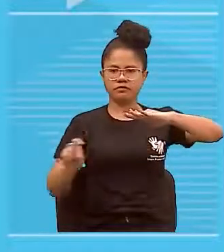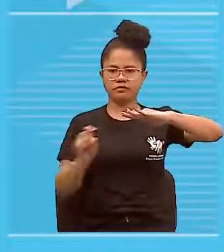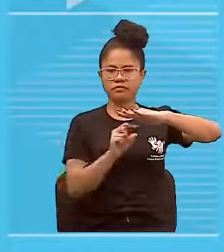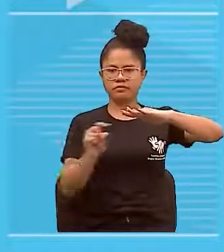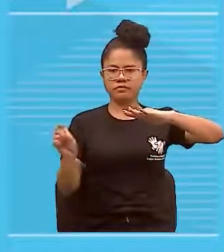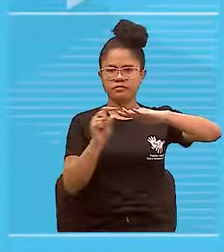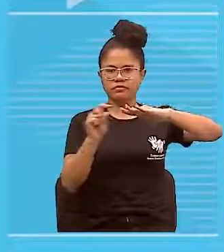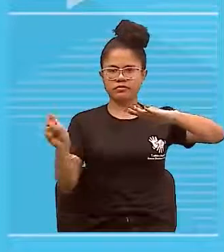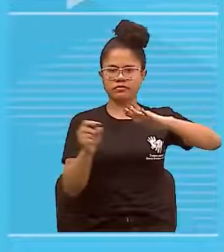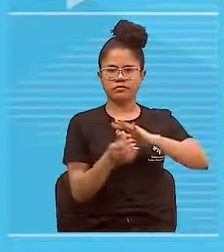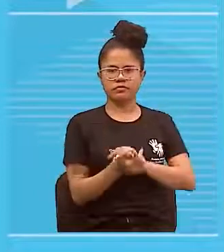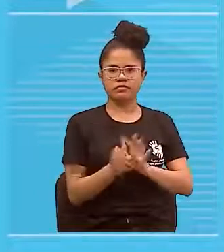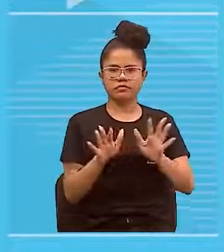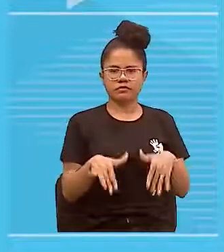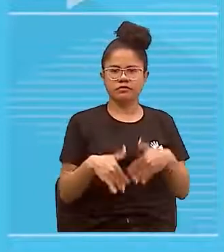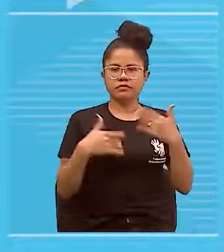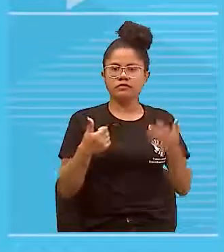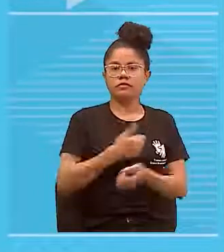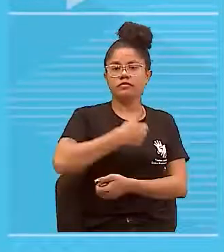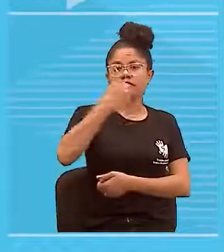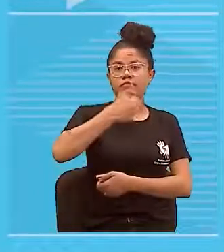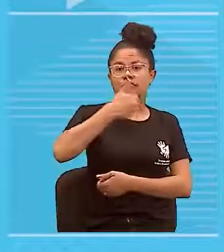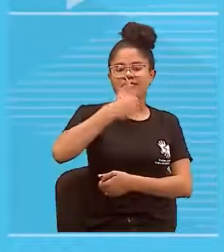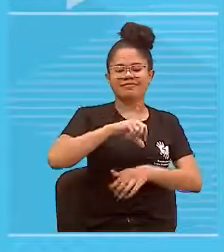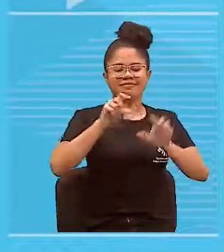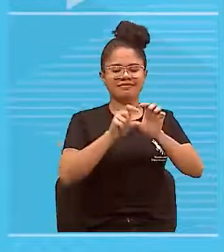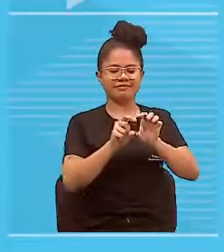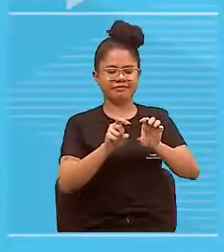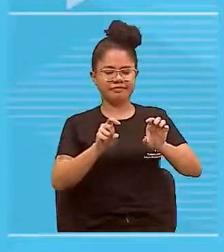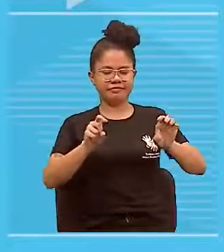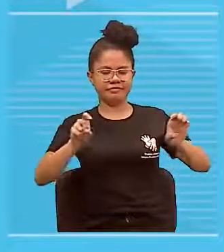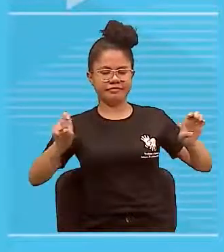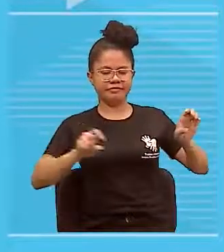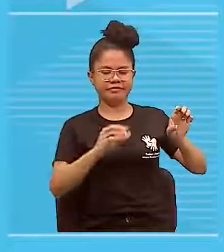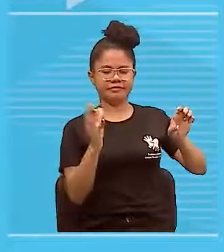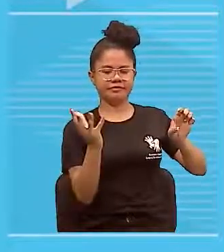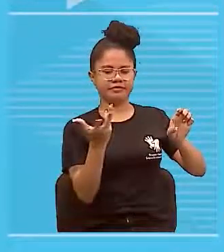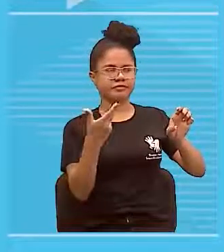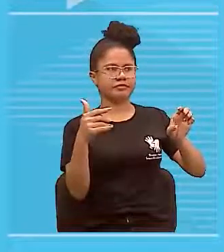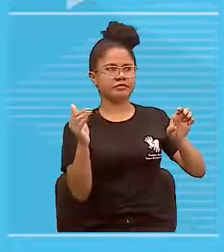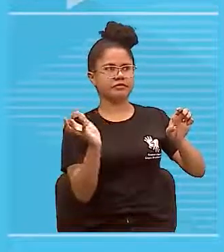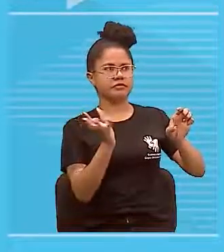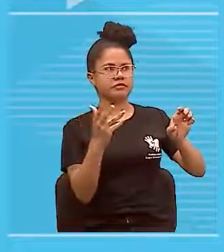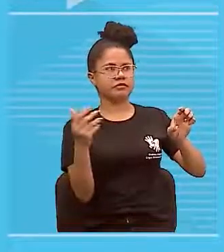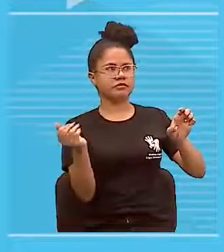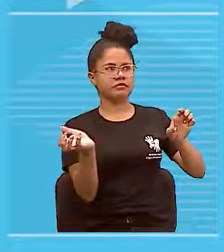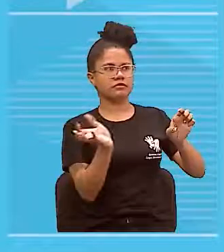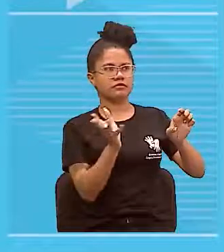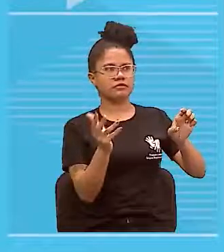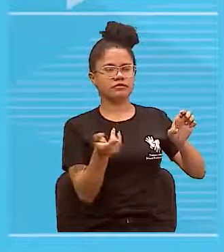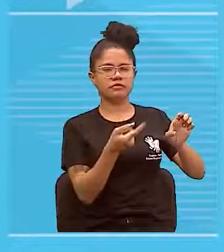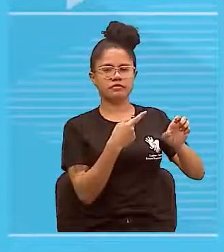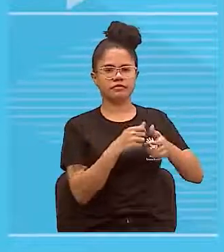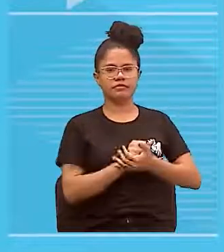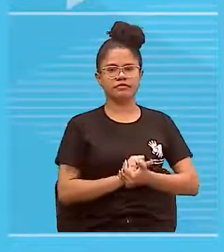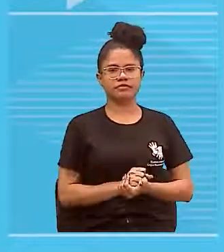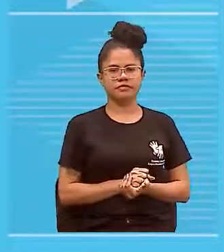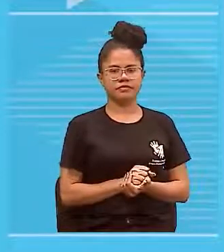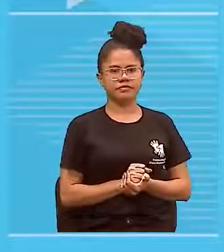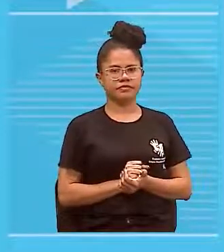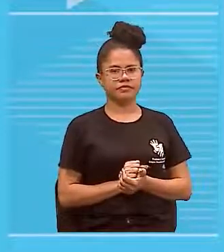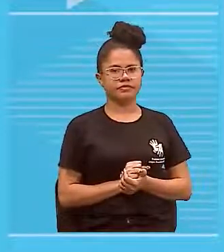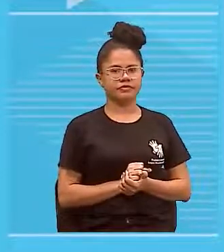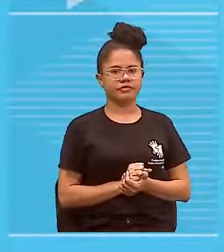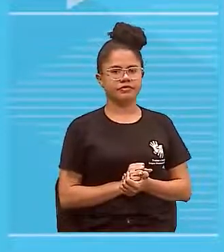corretíssima. É na camada A. Aqui, ó, o fitoplâncton vai estar em sua maior parte. Aqui, vou desenhar como